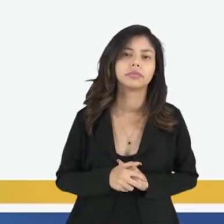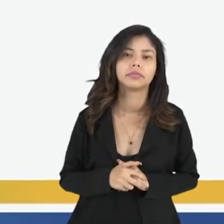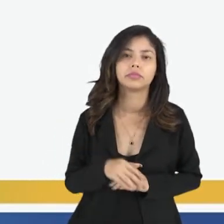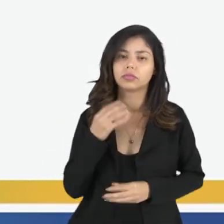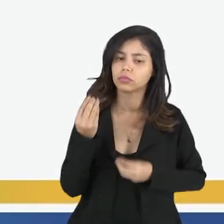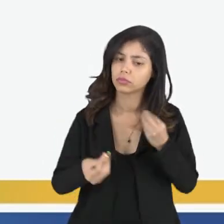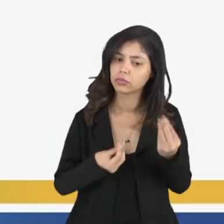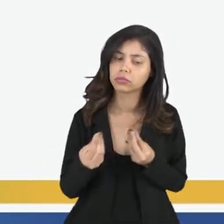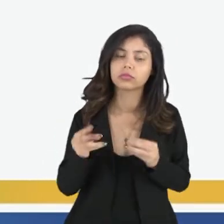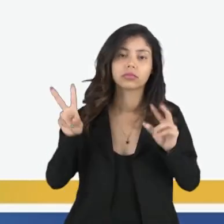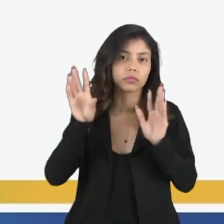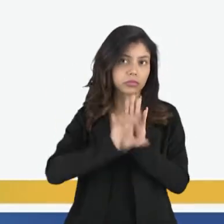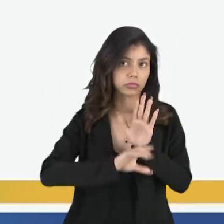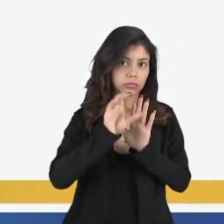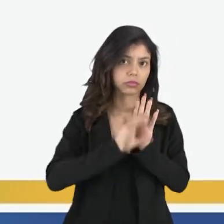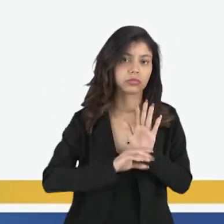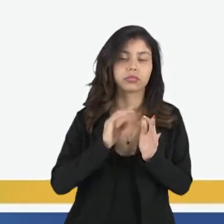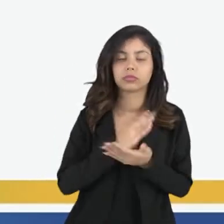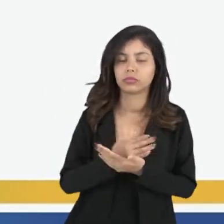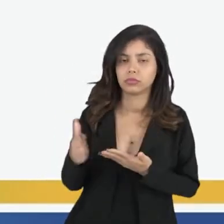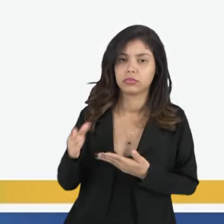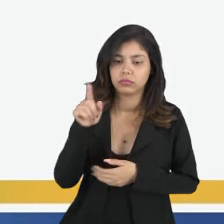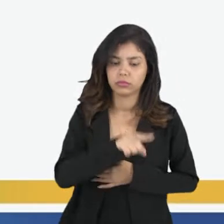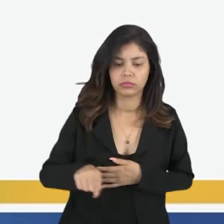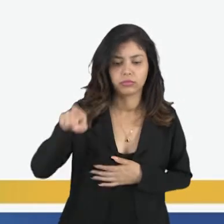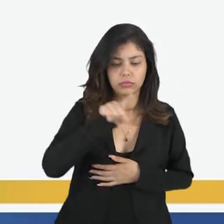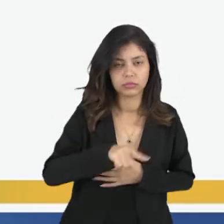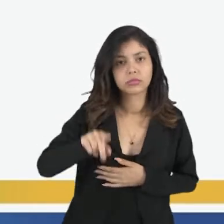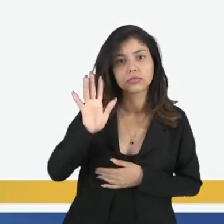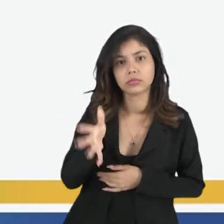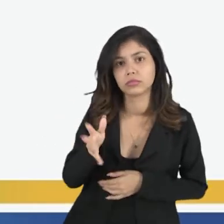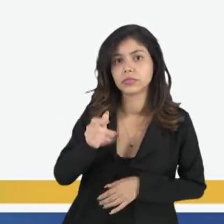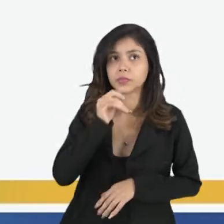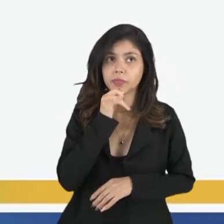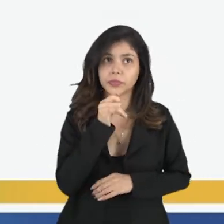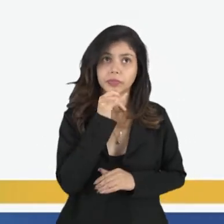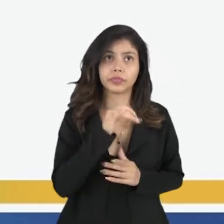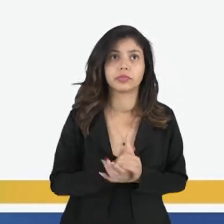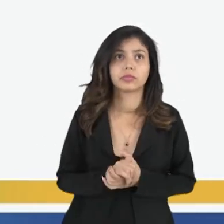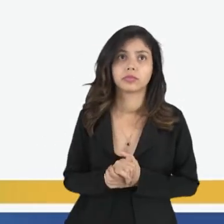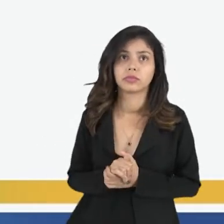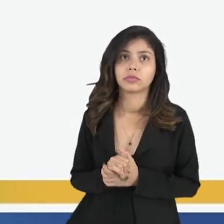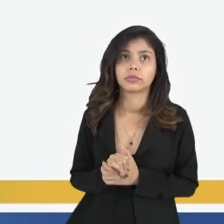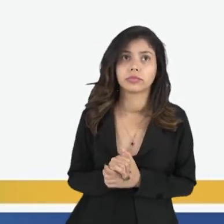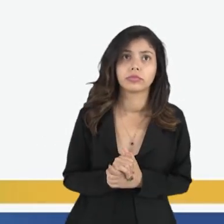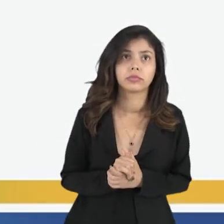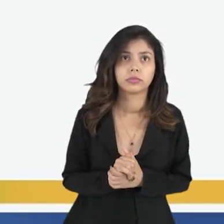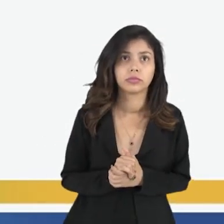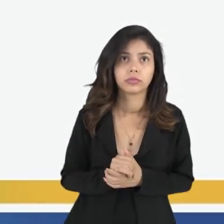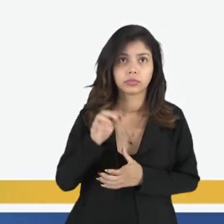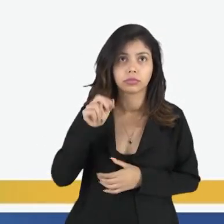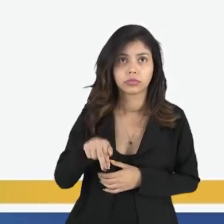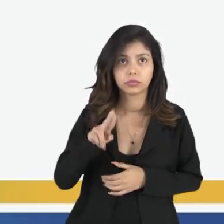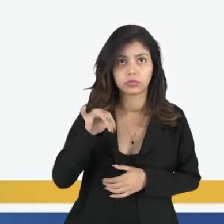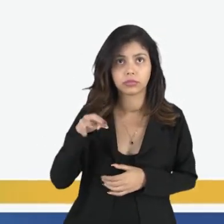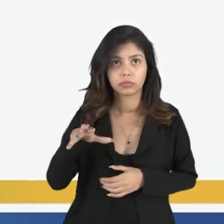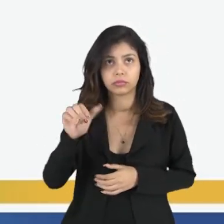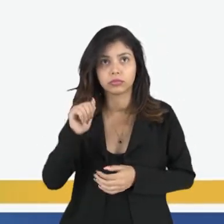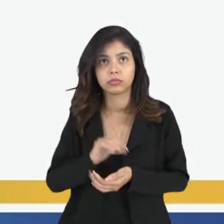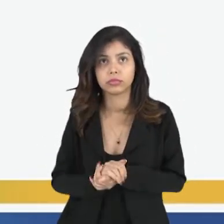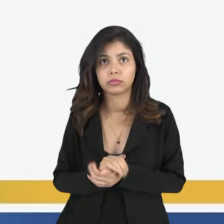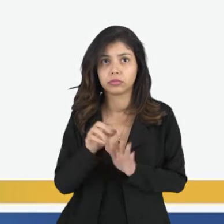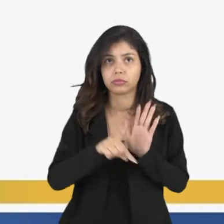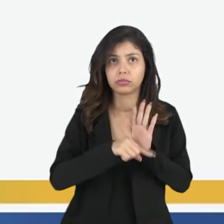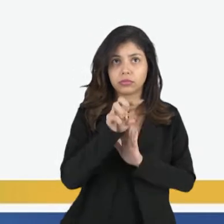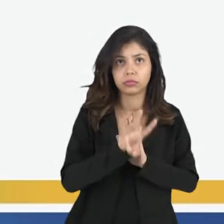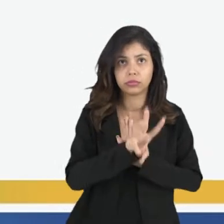tomando como conceito a máquina inicial da turbina de Heron. Por exemplo, a máquina de Newcomen e a máquina da